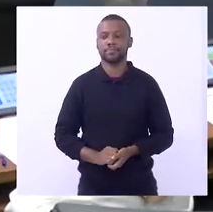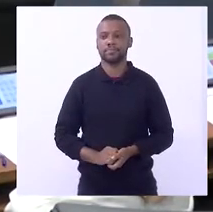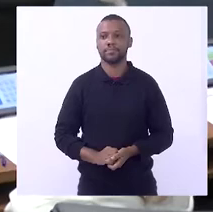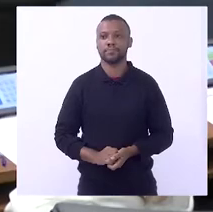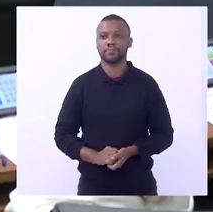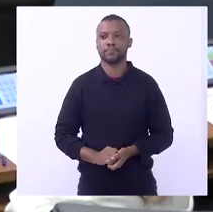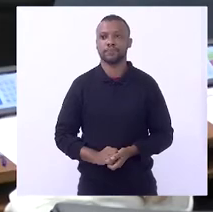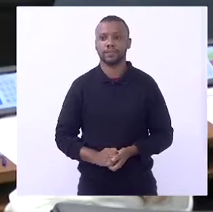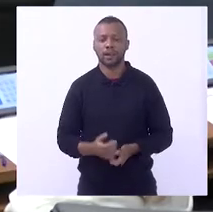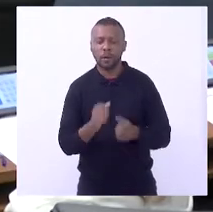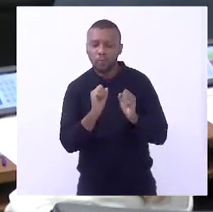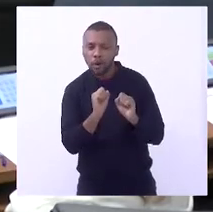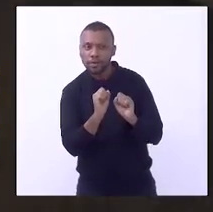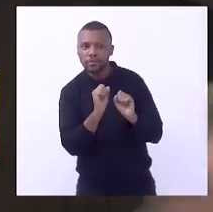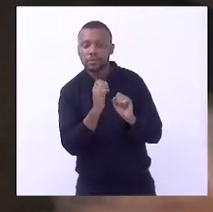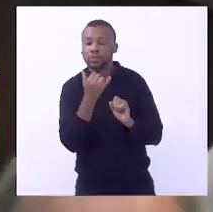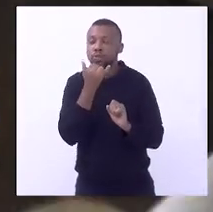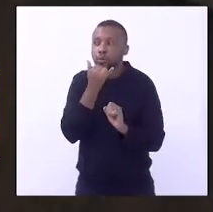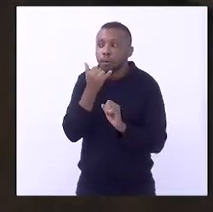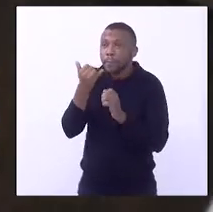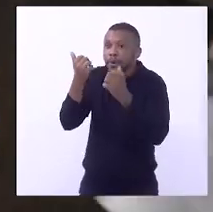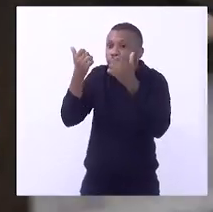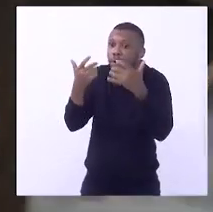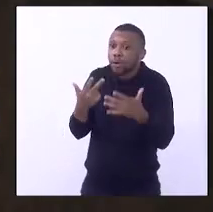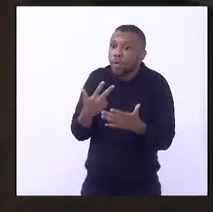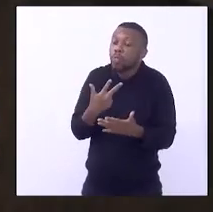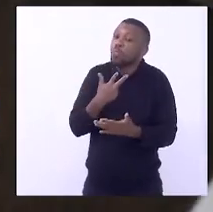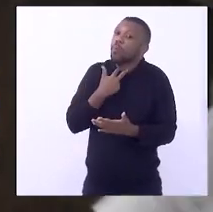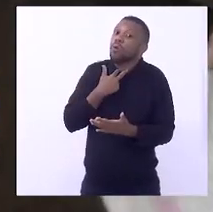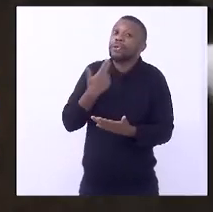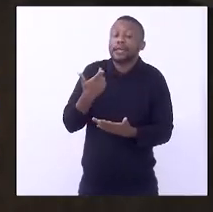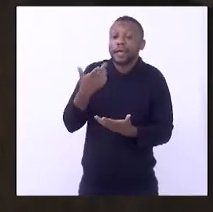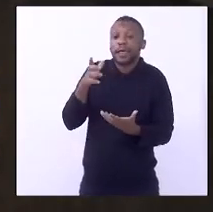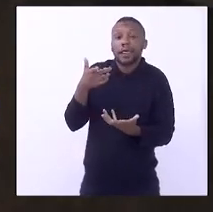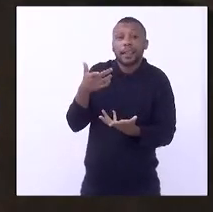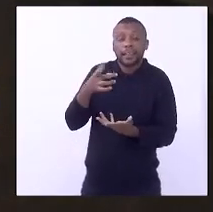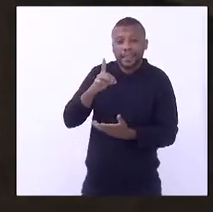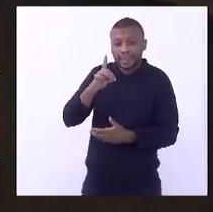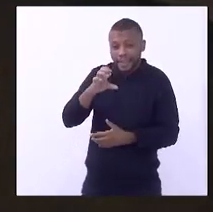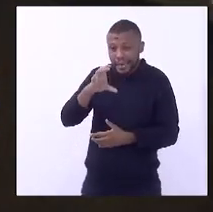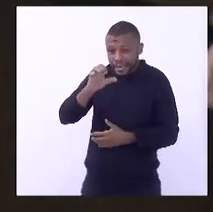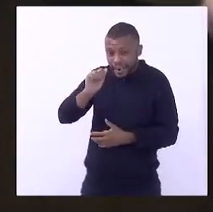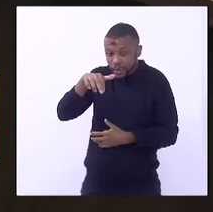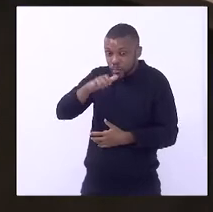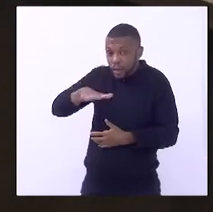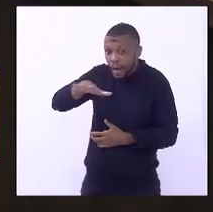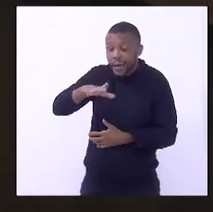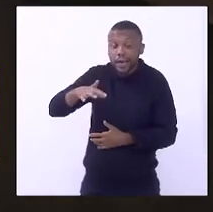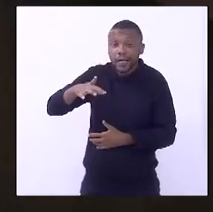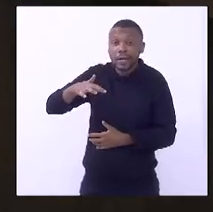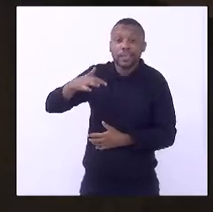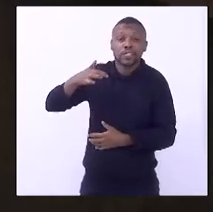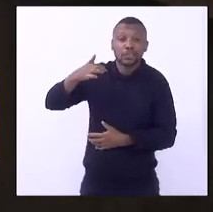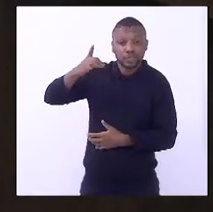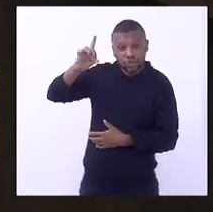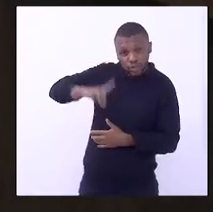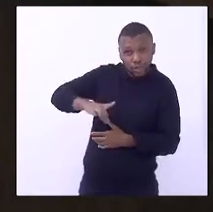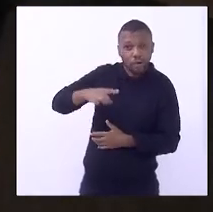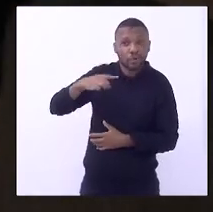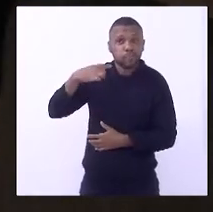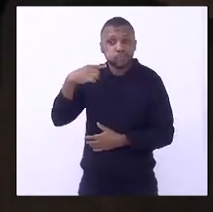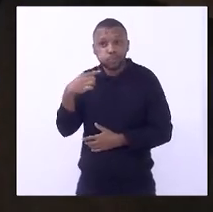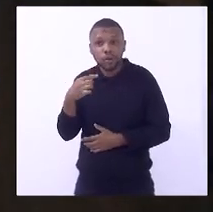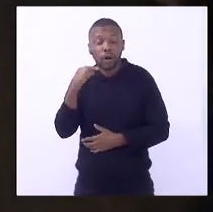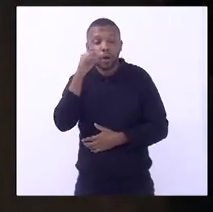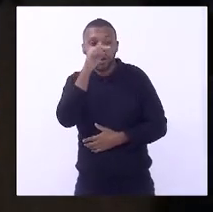eu posso ser, já disse que eu já posso ser decano de direito, mas o Luiz Paulo é decano de fato. Aliás, eu sou de fato, ele